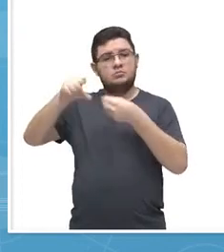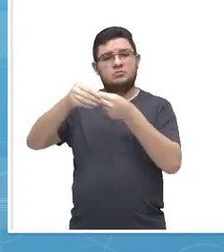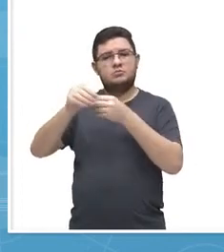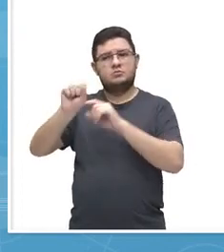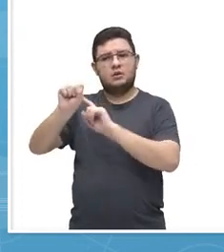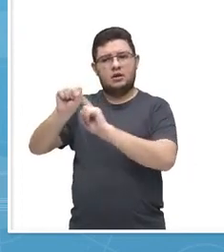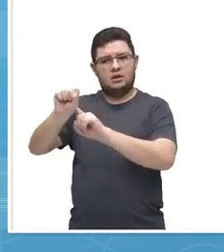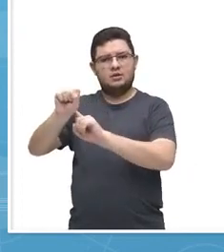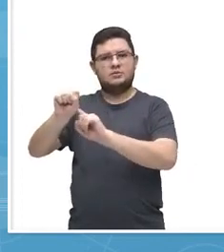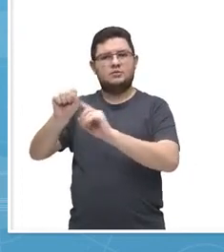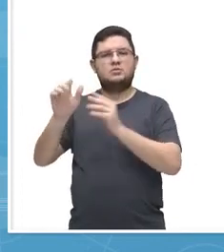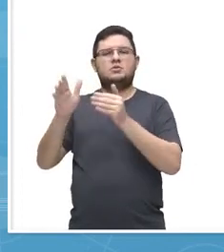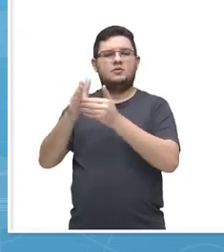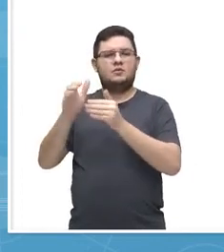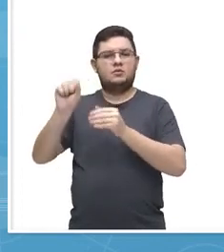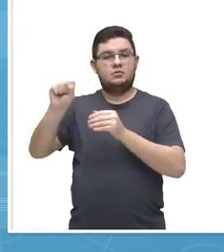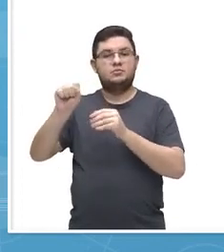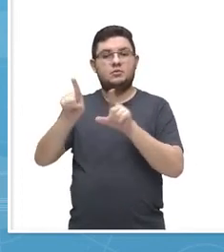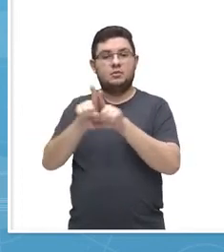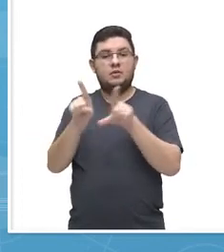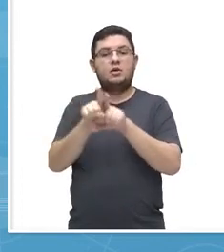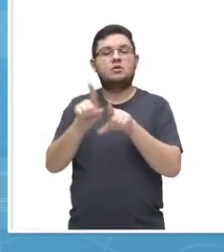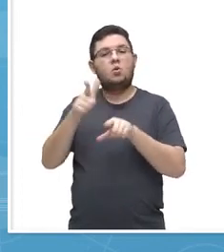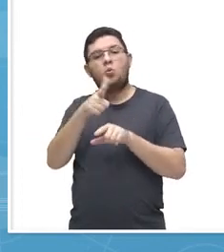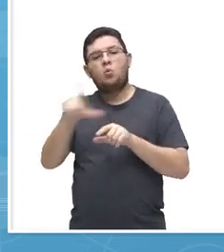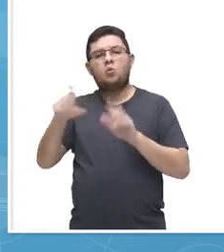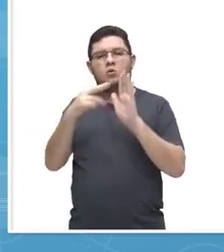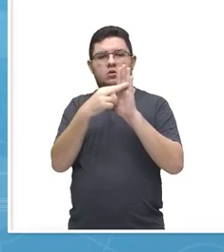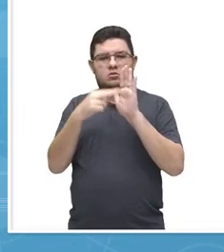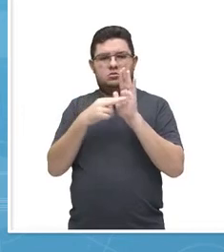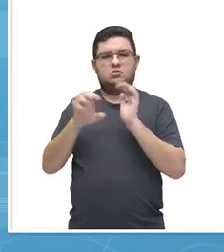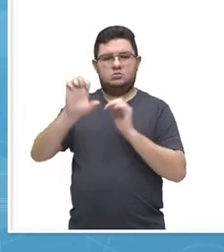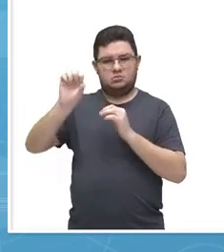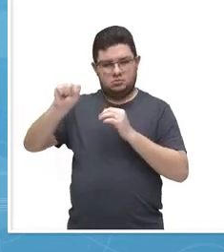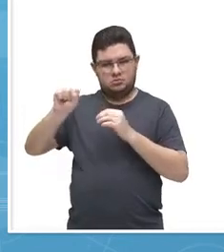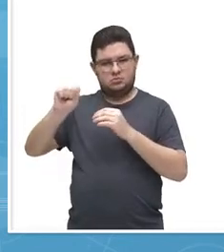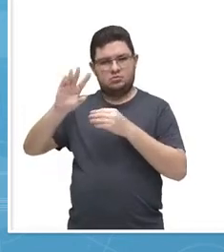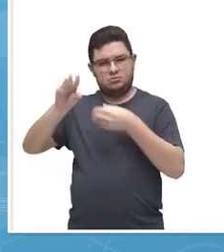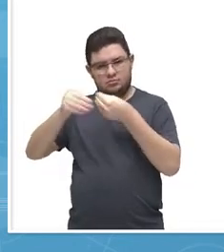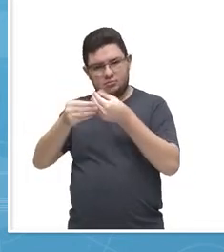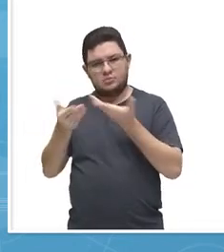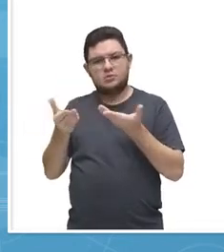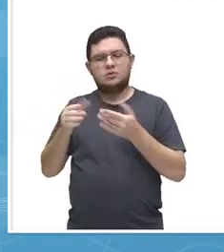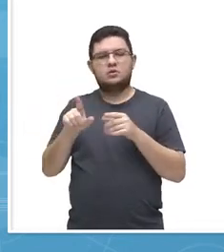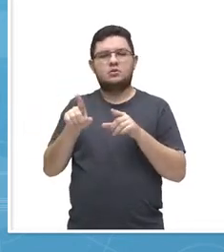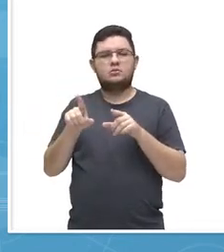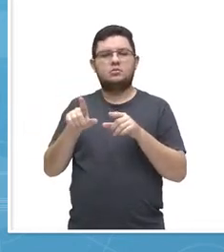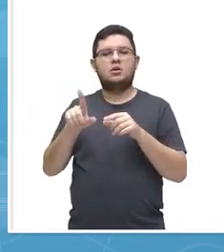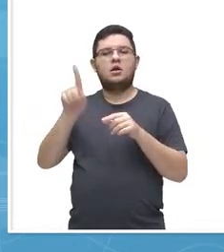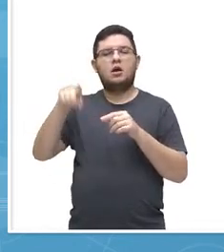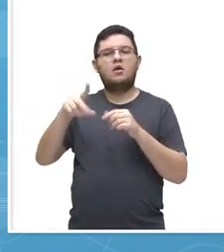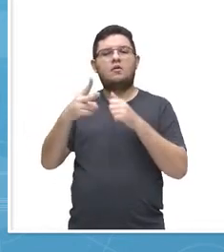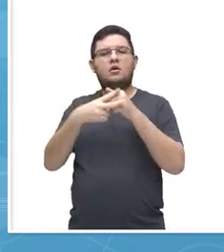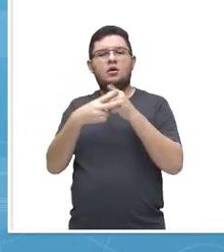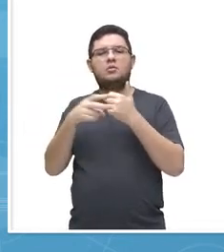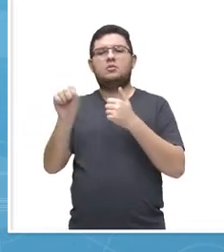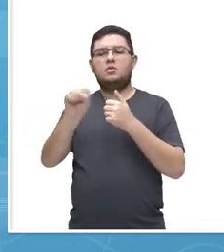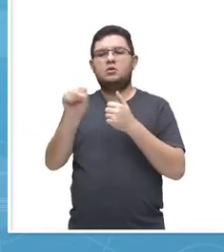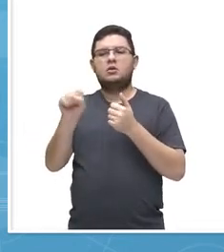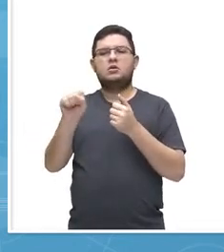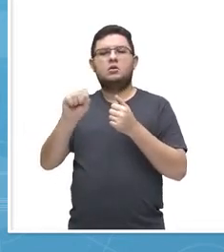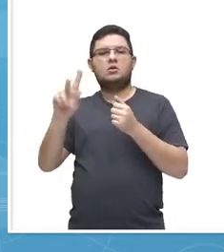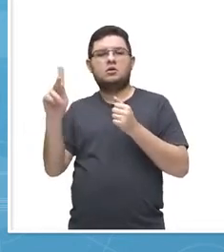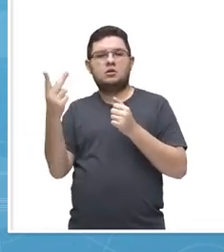outra regra é o que termina em ES. Os verbos terminados em SS, SH, X,